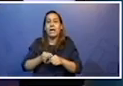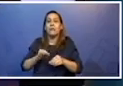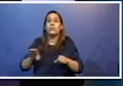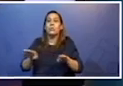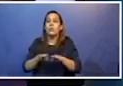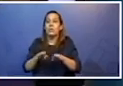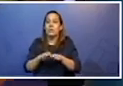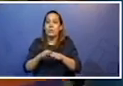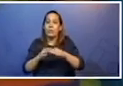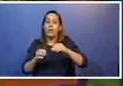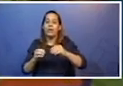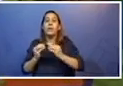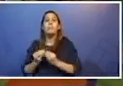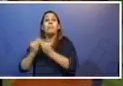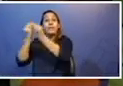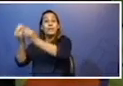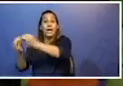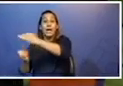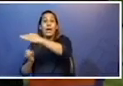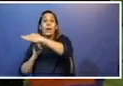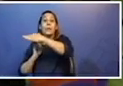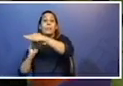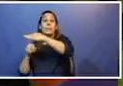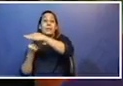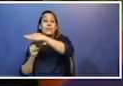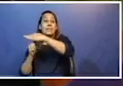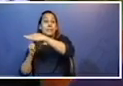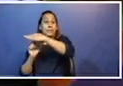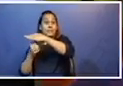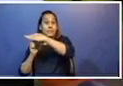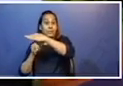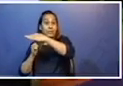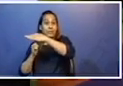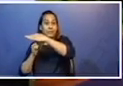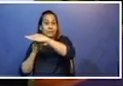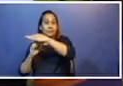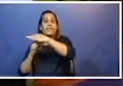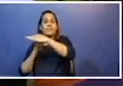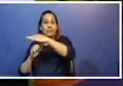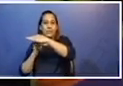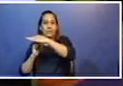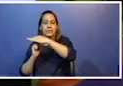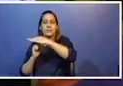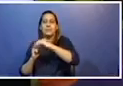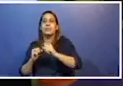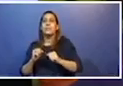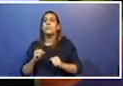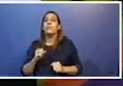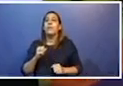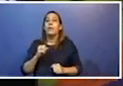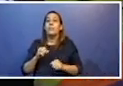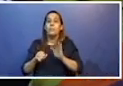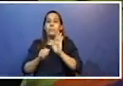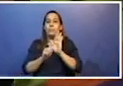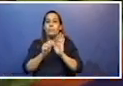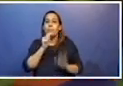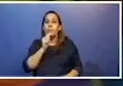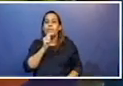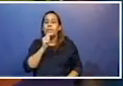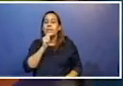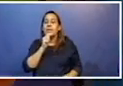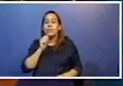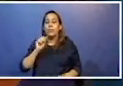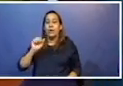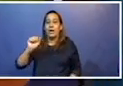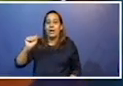mesmo para as indústrias. E aqui ao lado nós temos alguns exemplos. Ó, os frutos do açaizeiro, que são muito